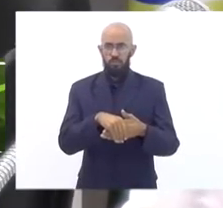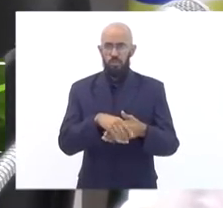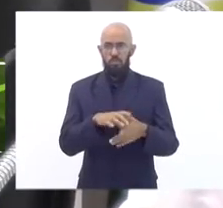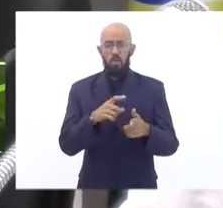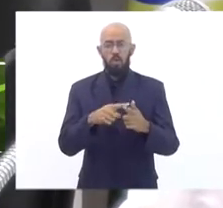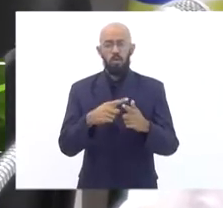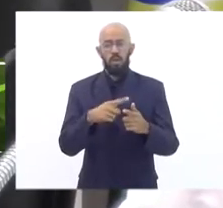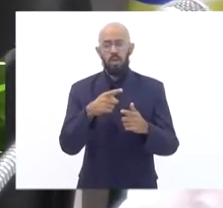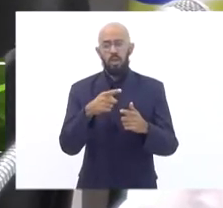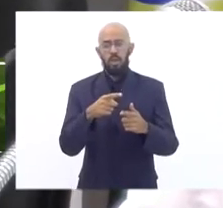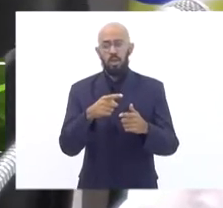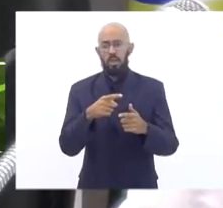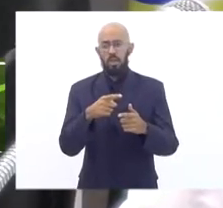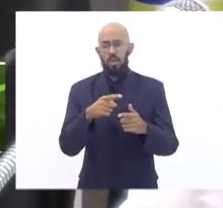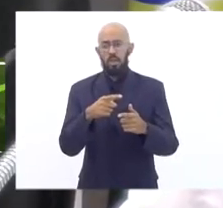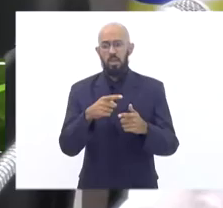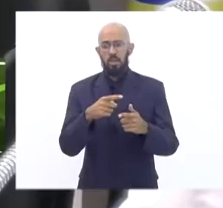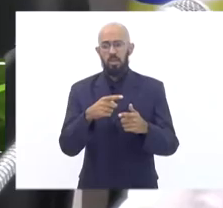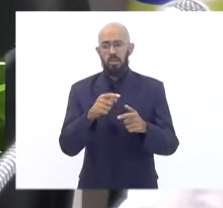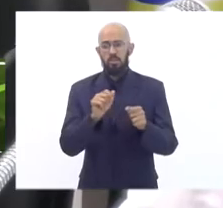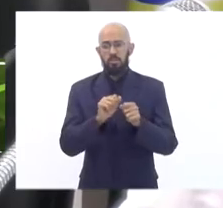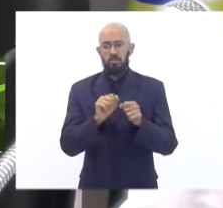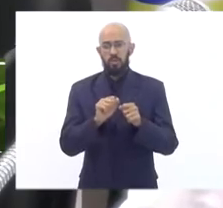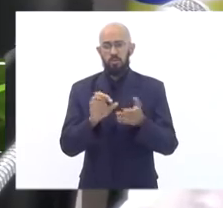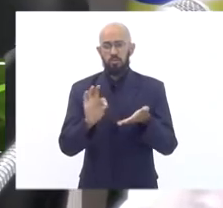Por que se faz